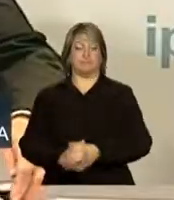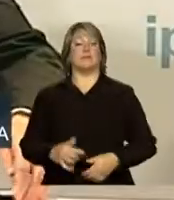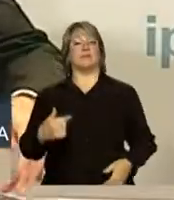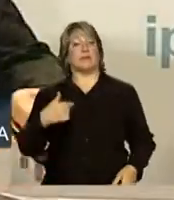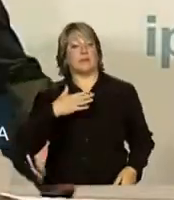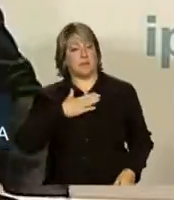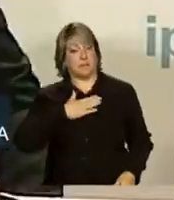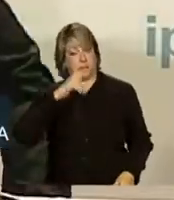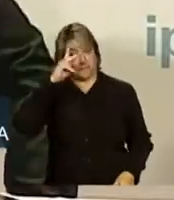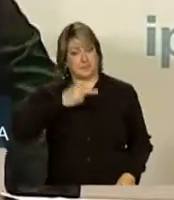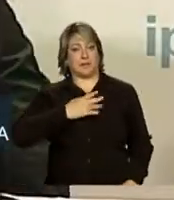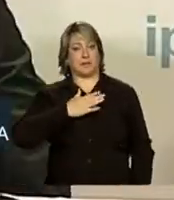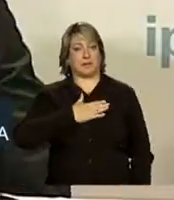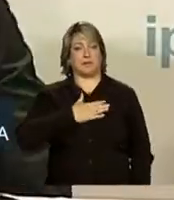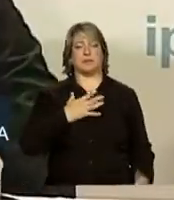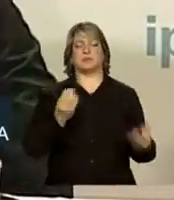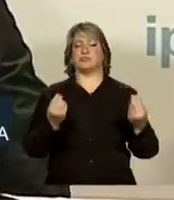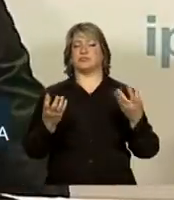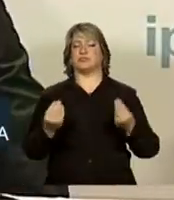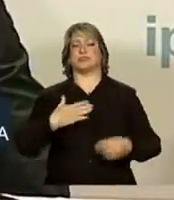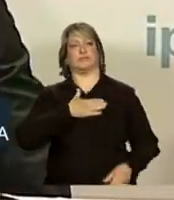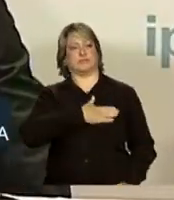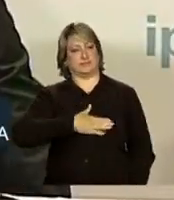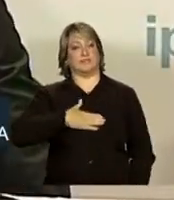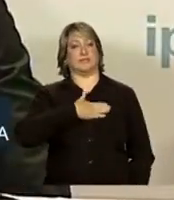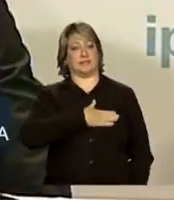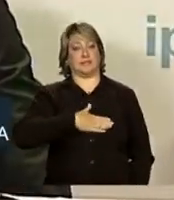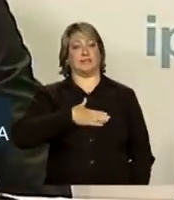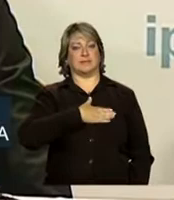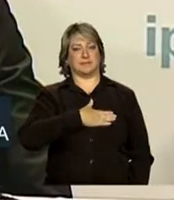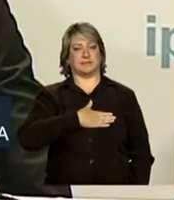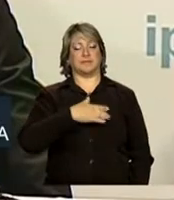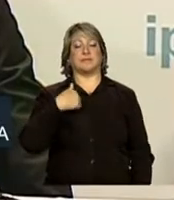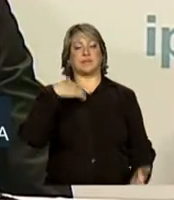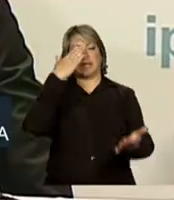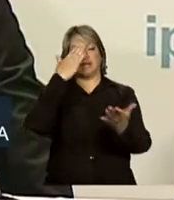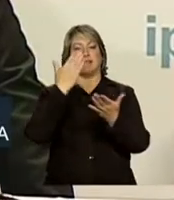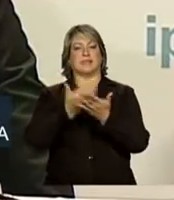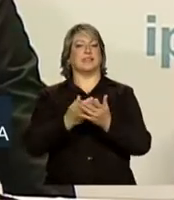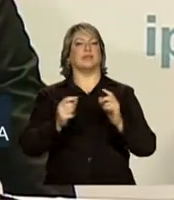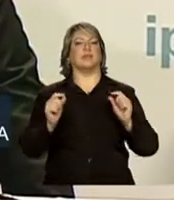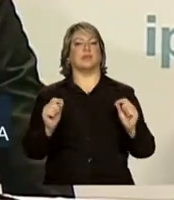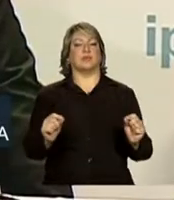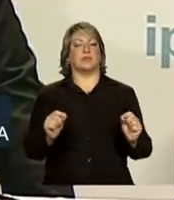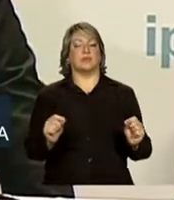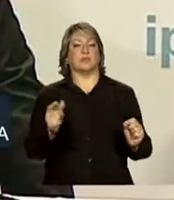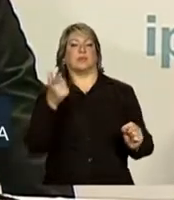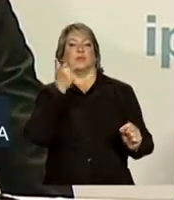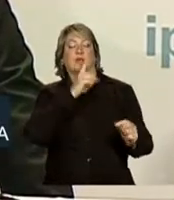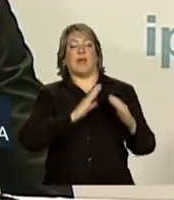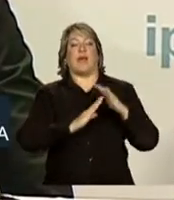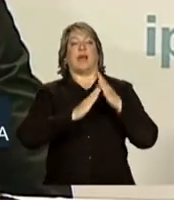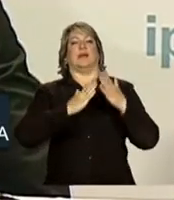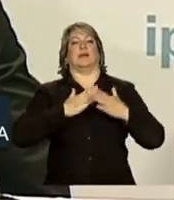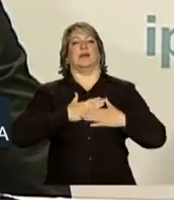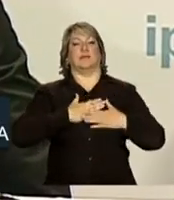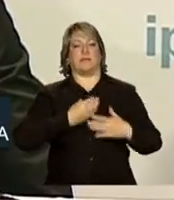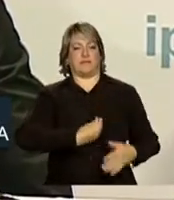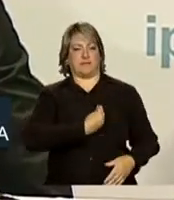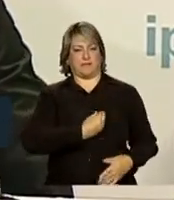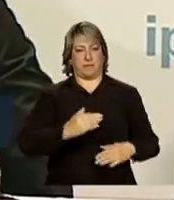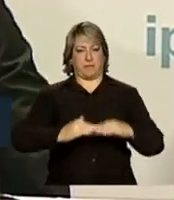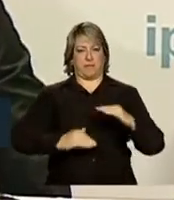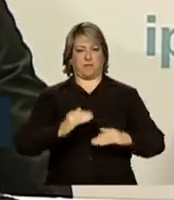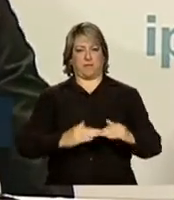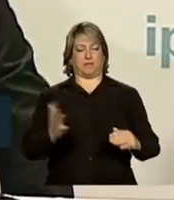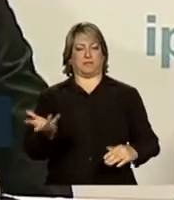é um enorme, uma satisfação, eu creio que é o ápice da minha vida esse